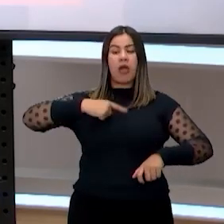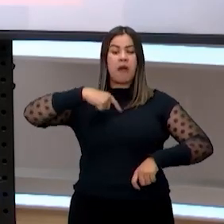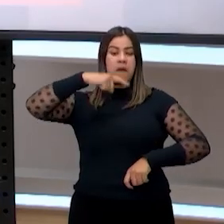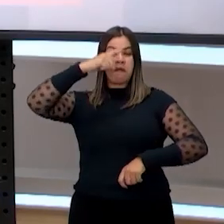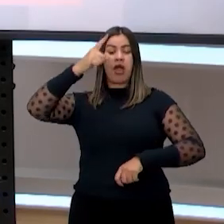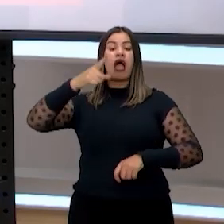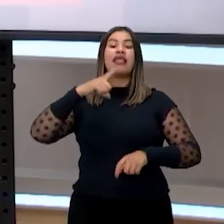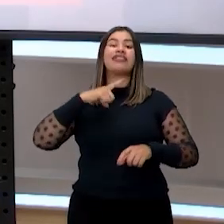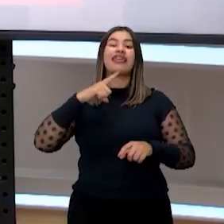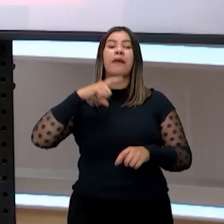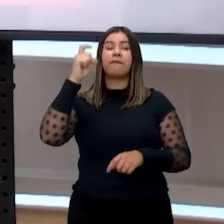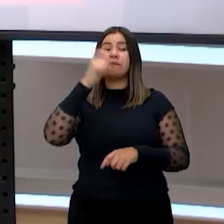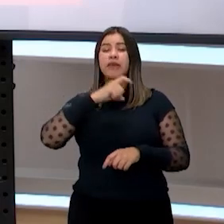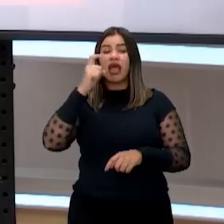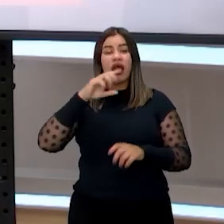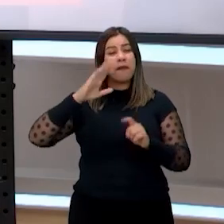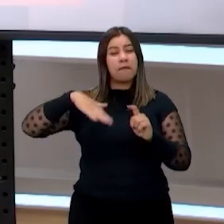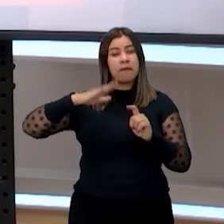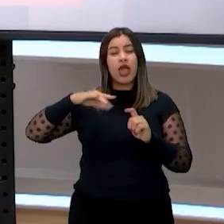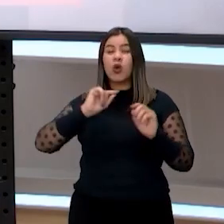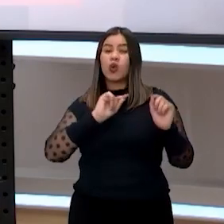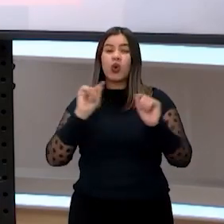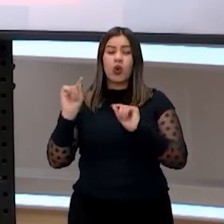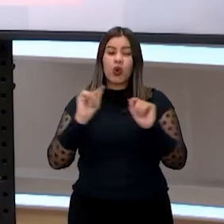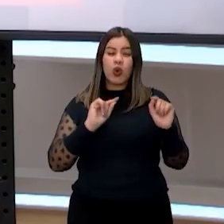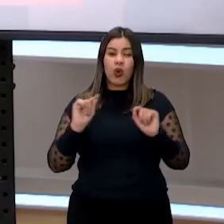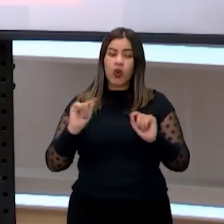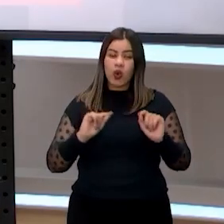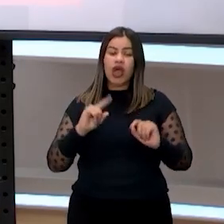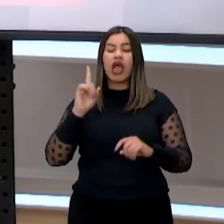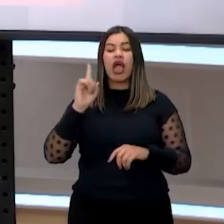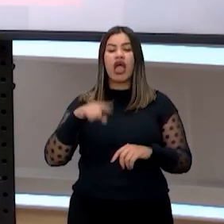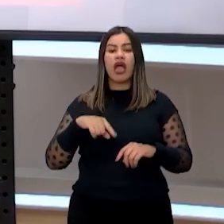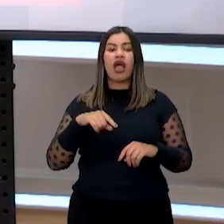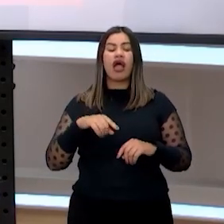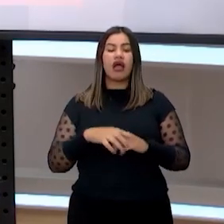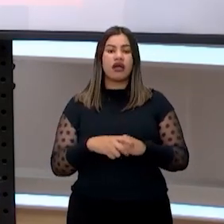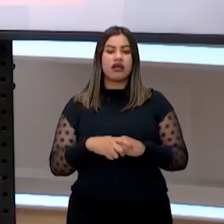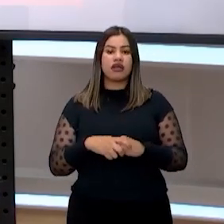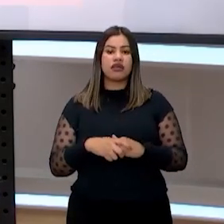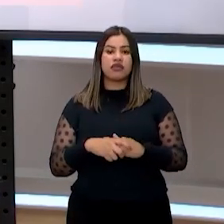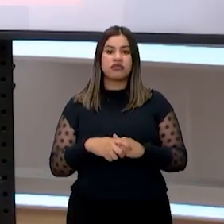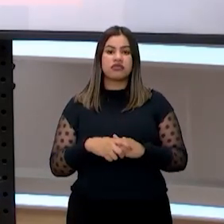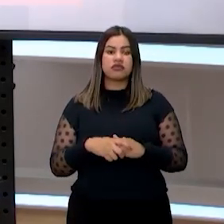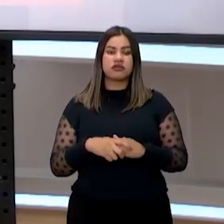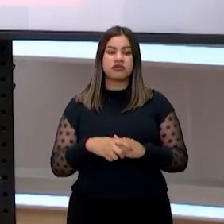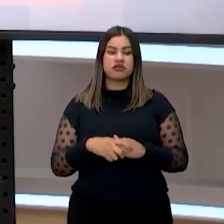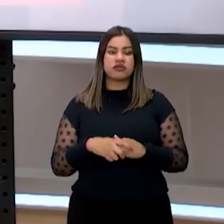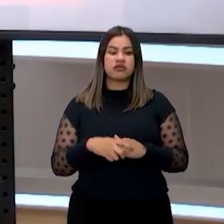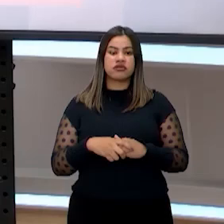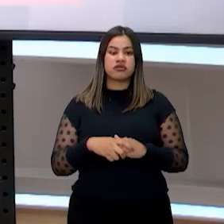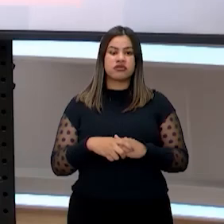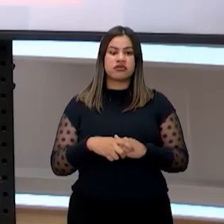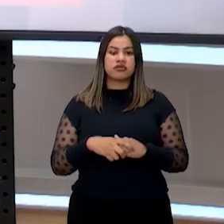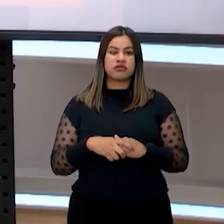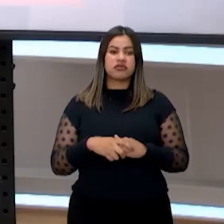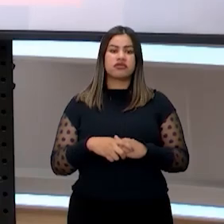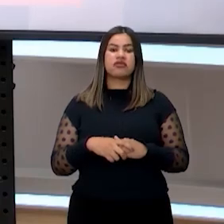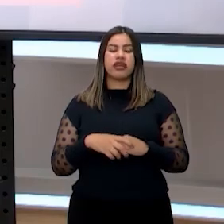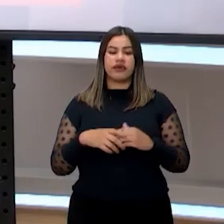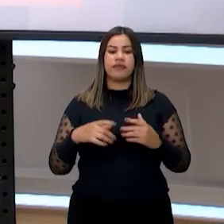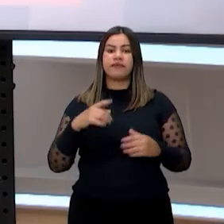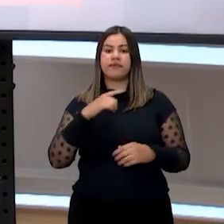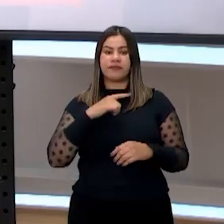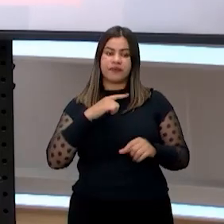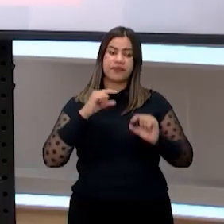no mito, né? Nesse ente fantasmagórico aqui, meio